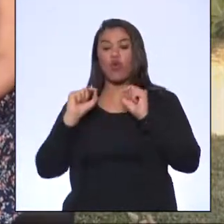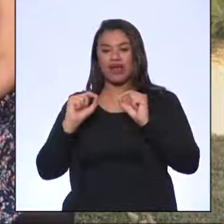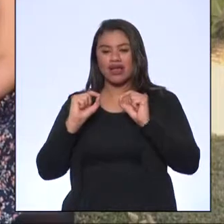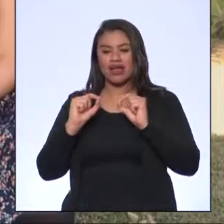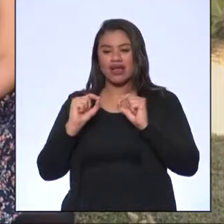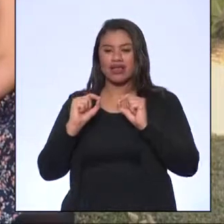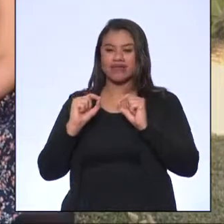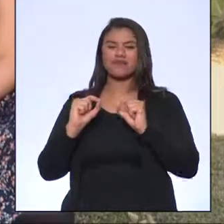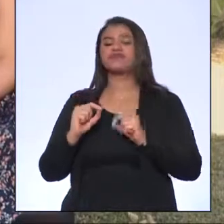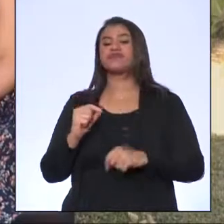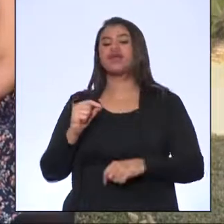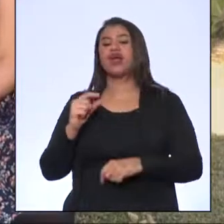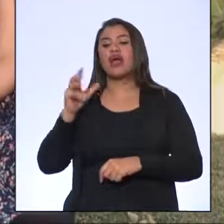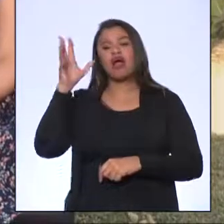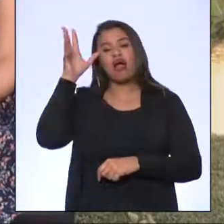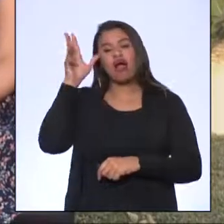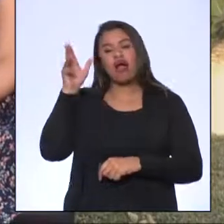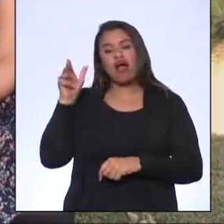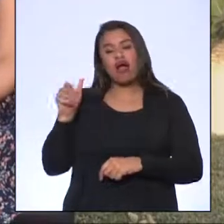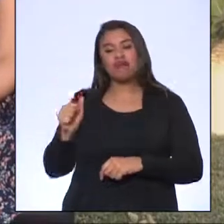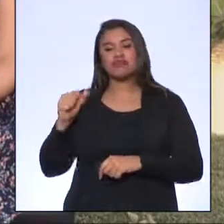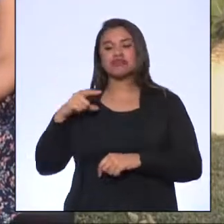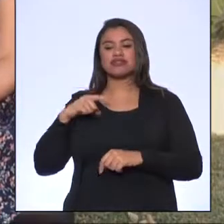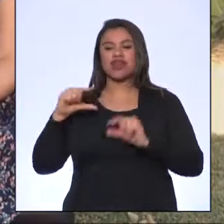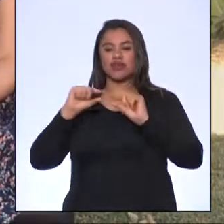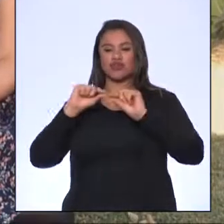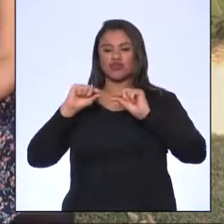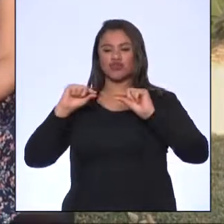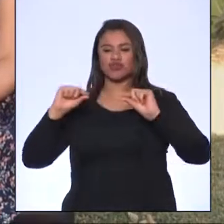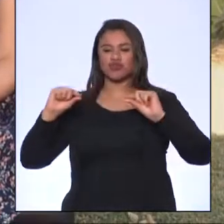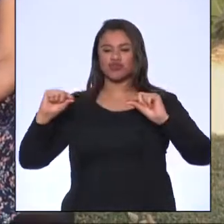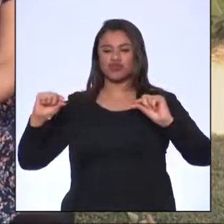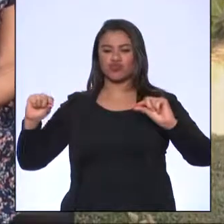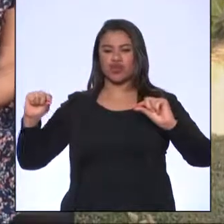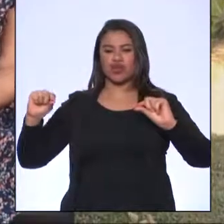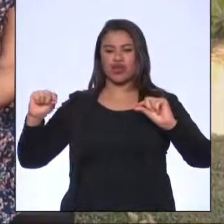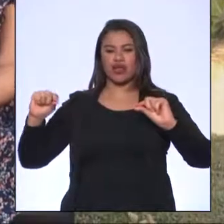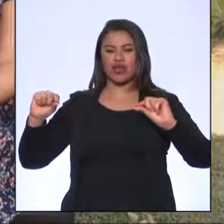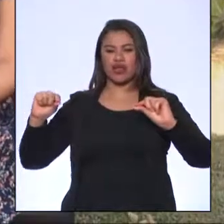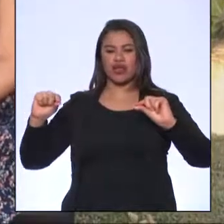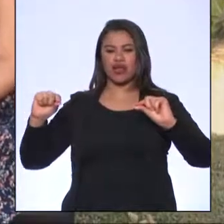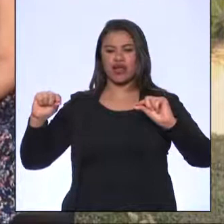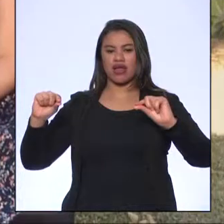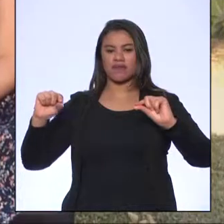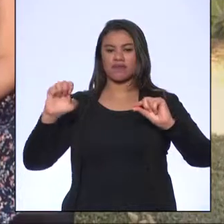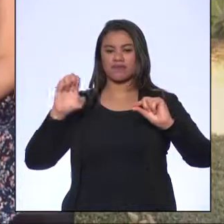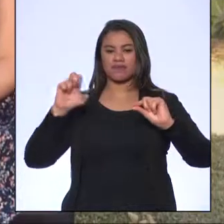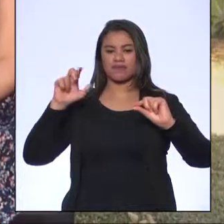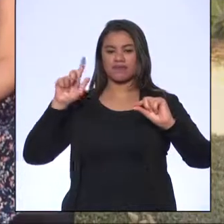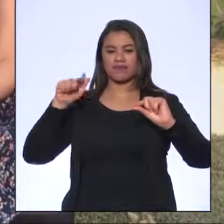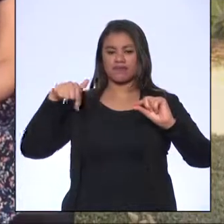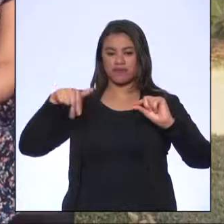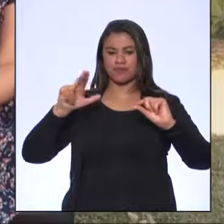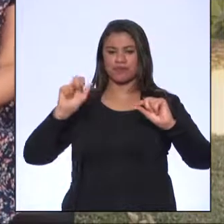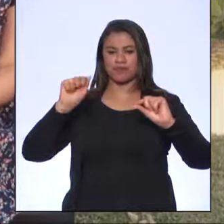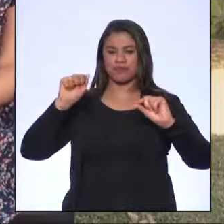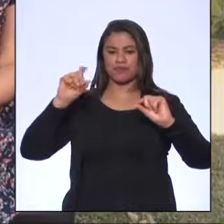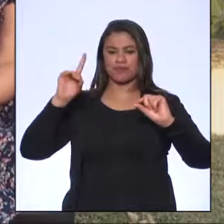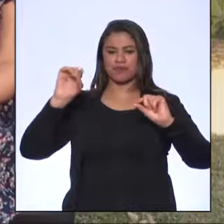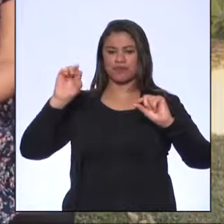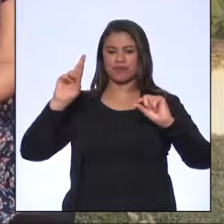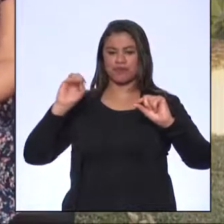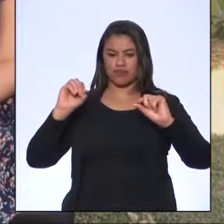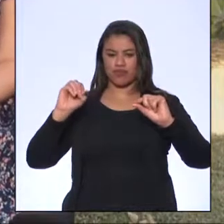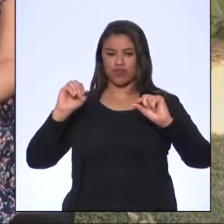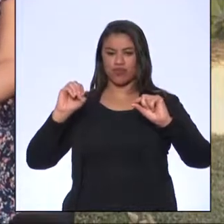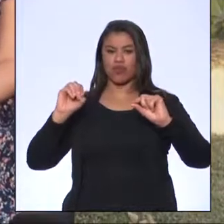duas principais linhas imaginárias que usamos na cartografia: a linha do Equador e o meridiano